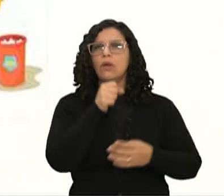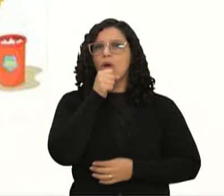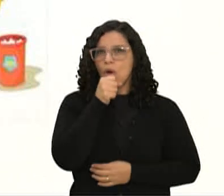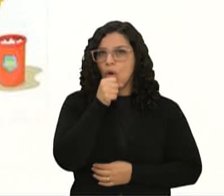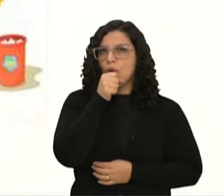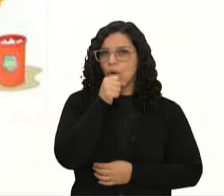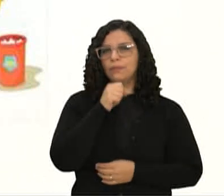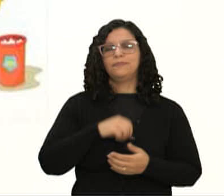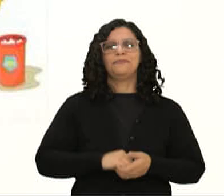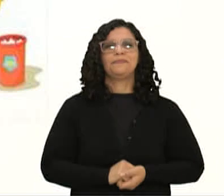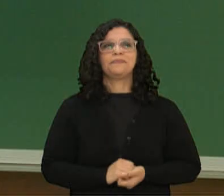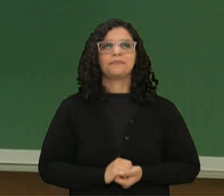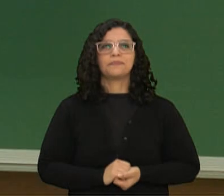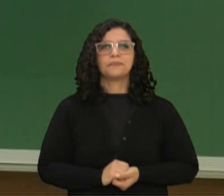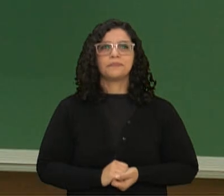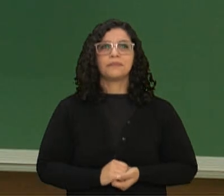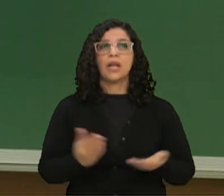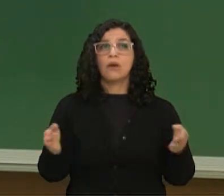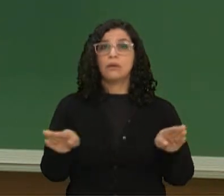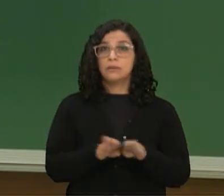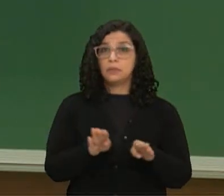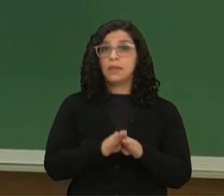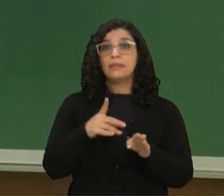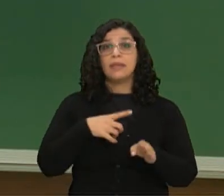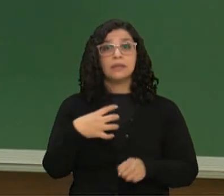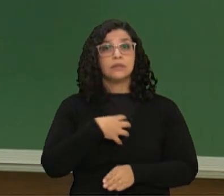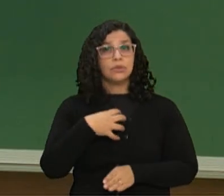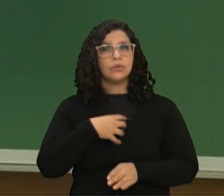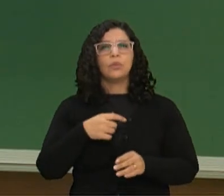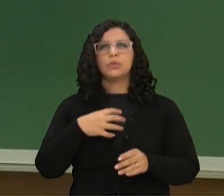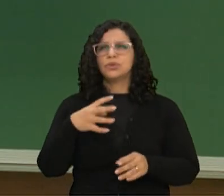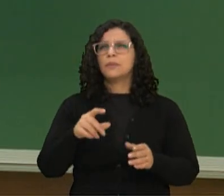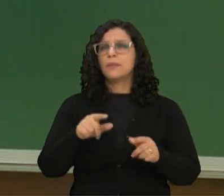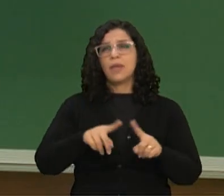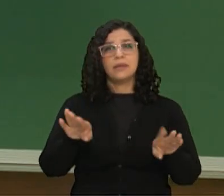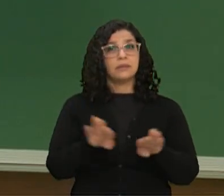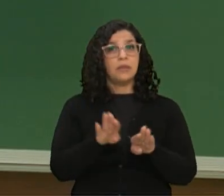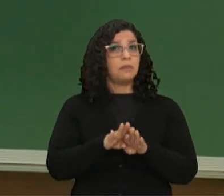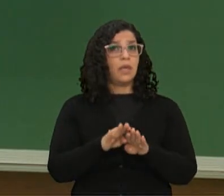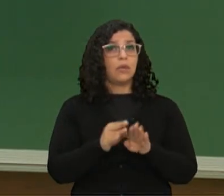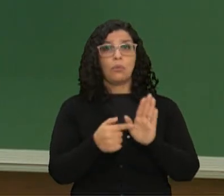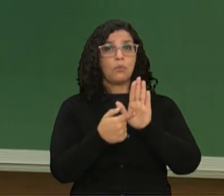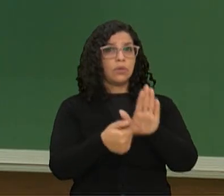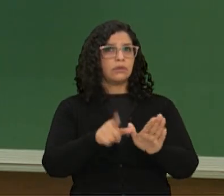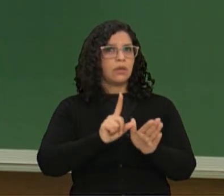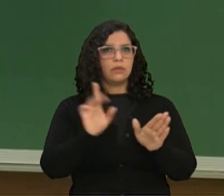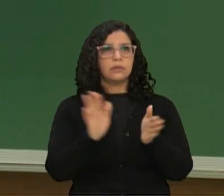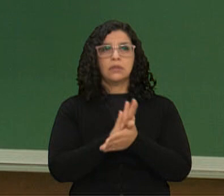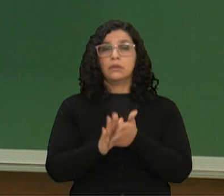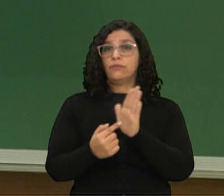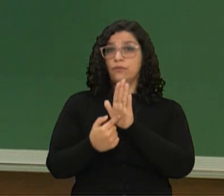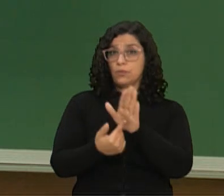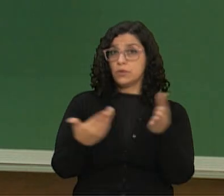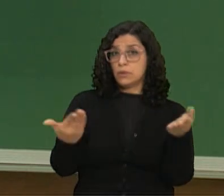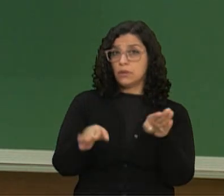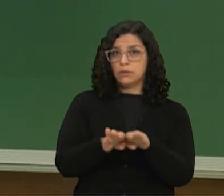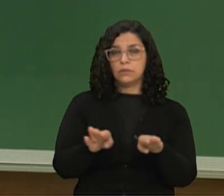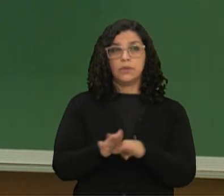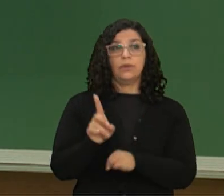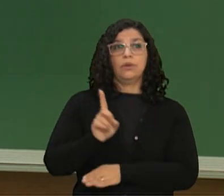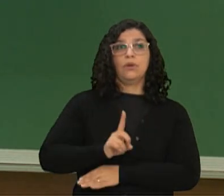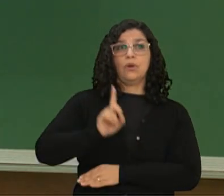a tosse. E aí tem mais alguns sintomas que não foi citado ali. Eu trouxe aqui para vocês então,